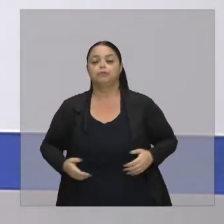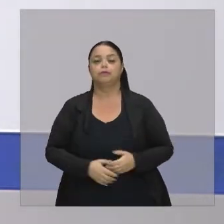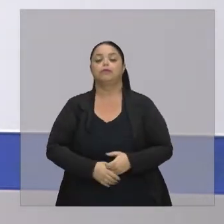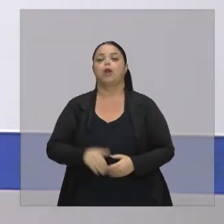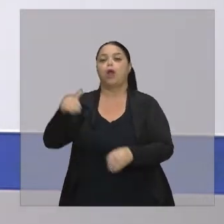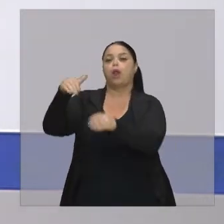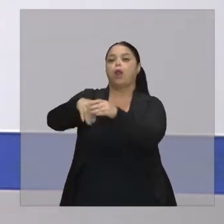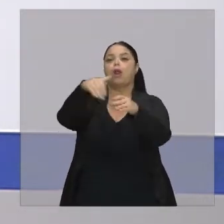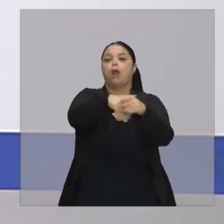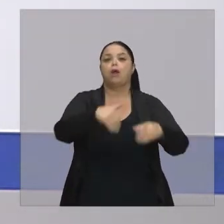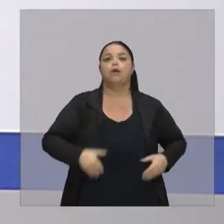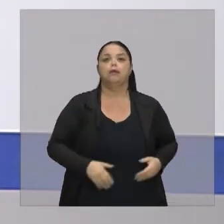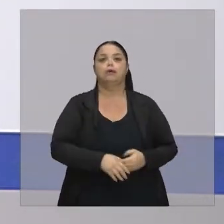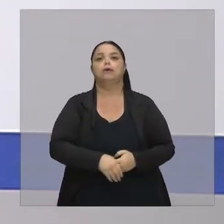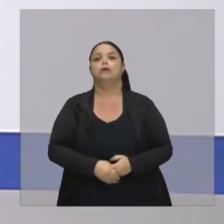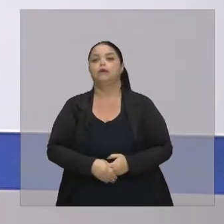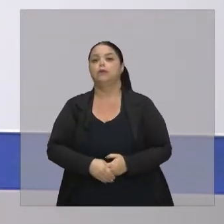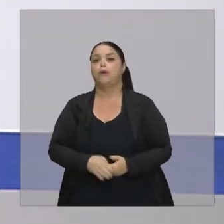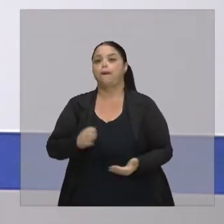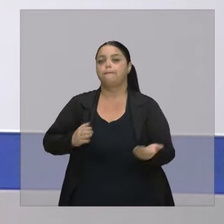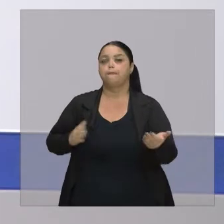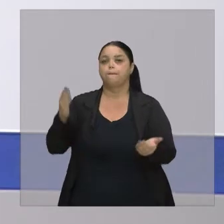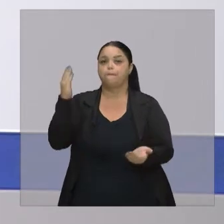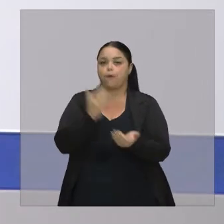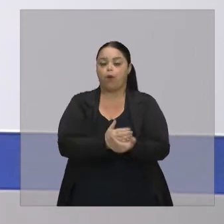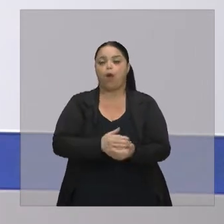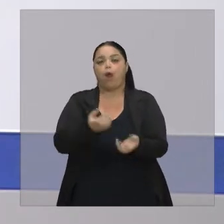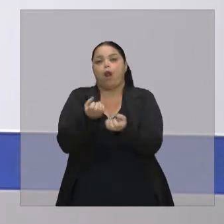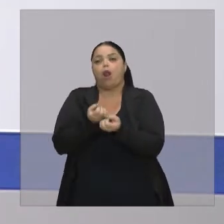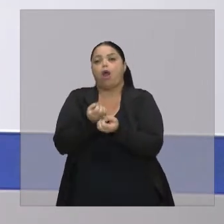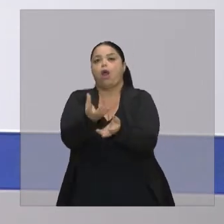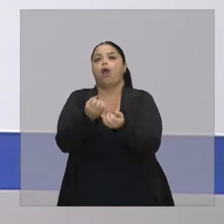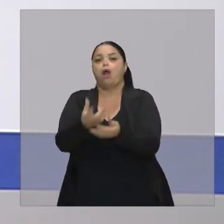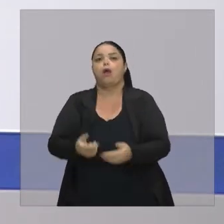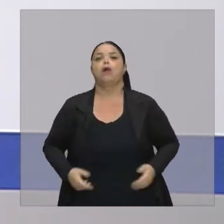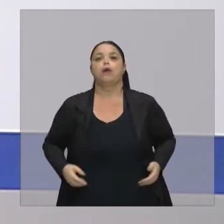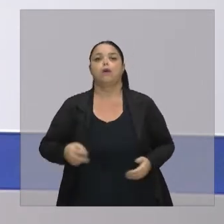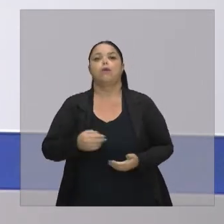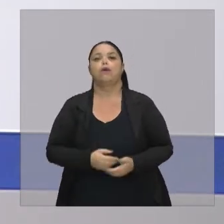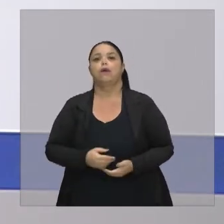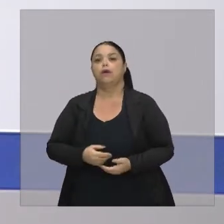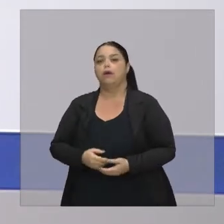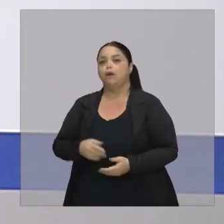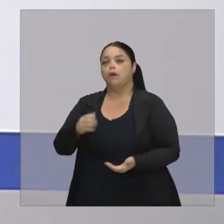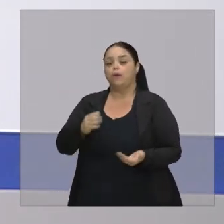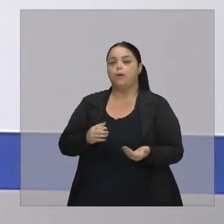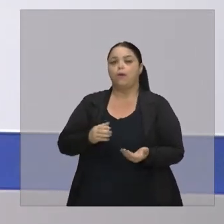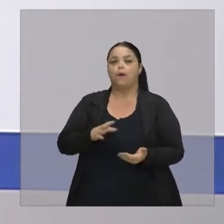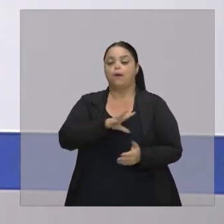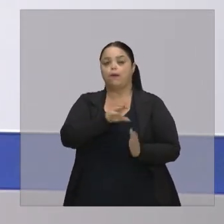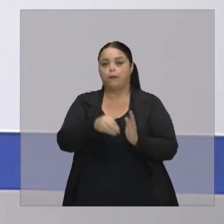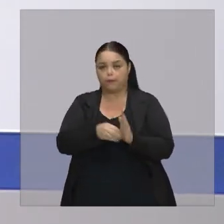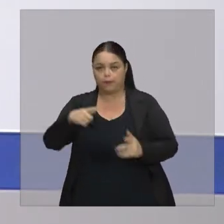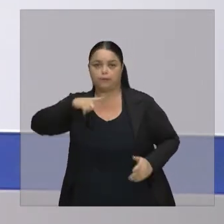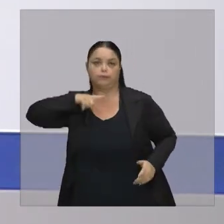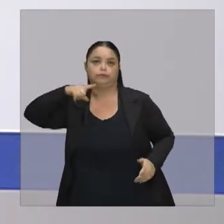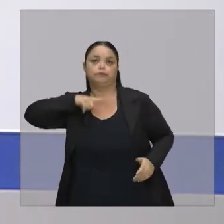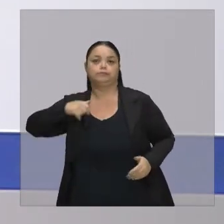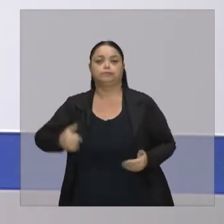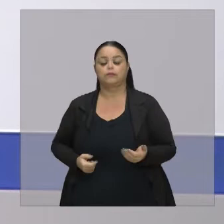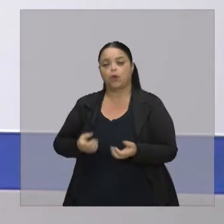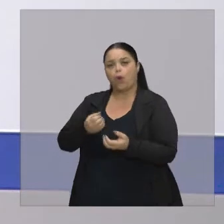Em votação, o processo. Informo aos senhores vereadores que o processo possui uma emenda.